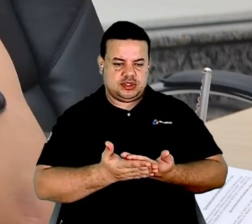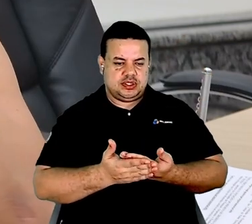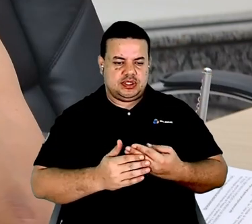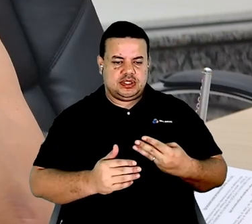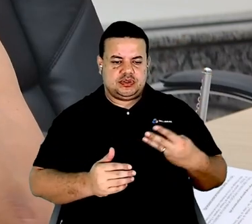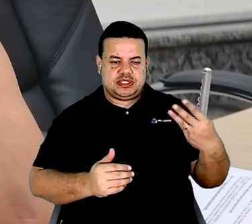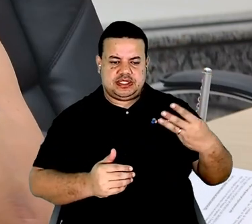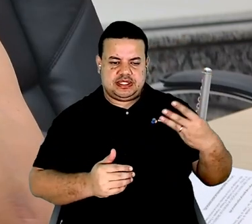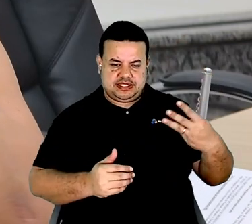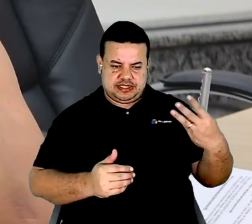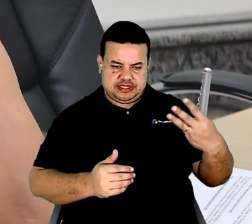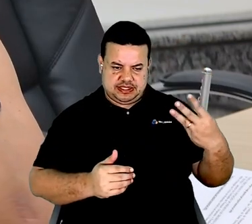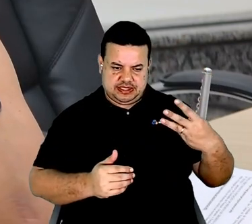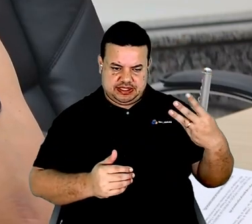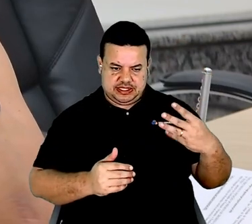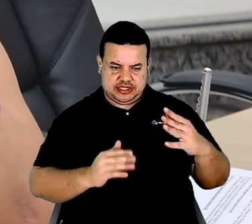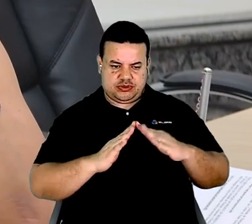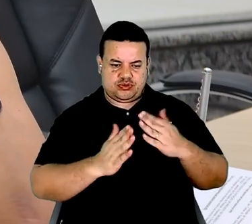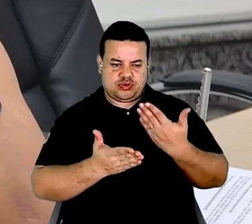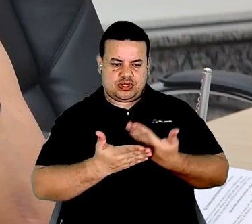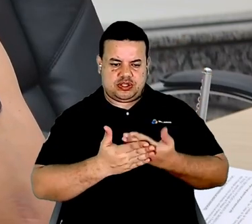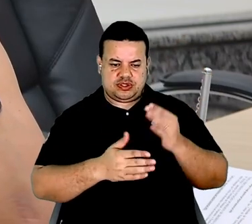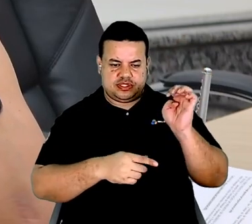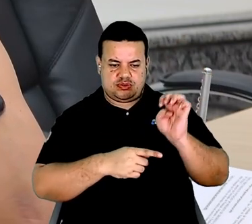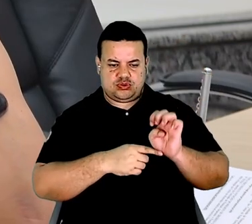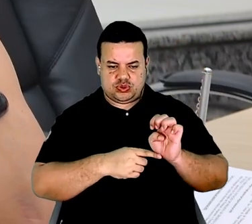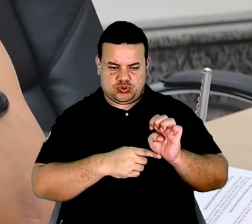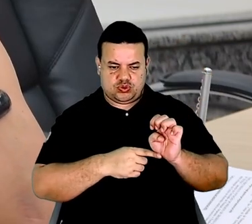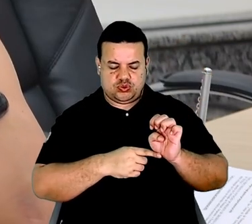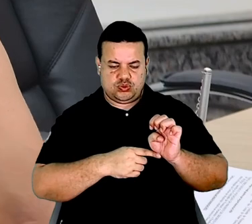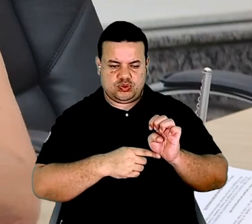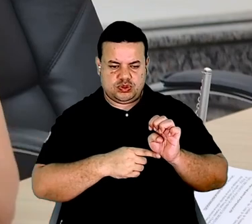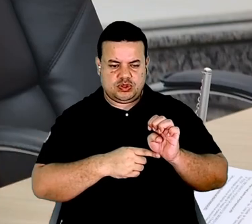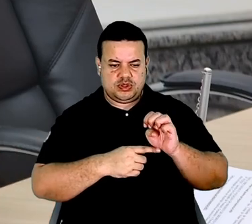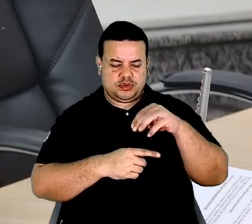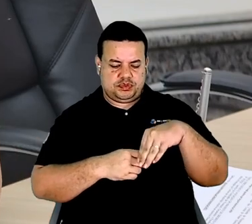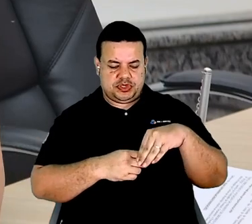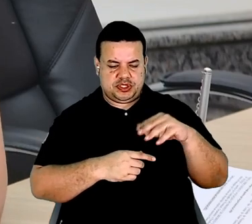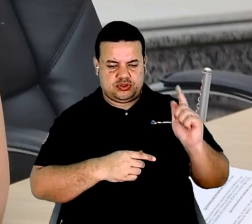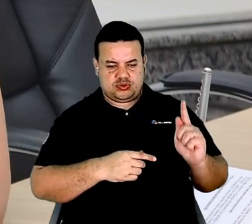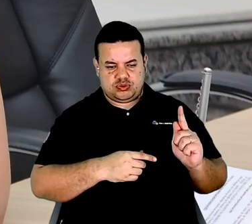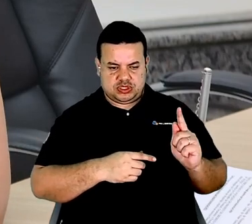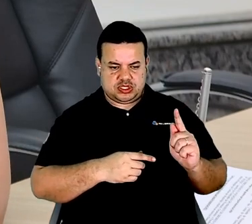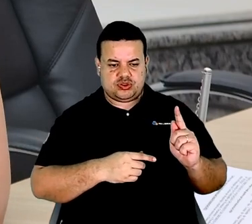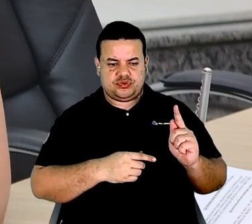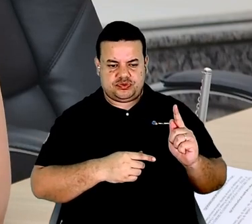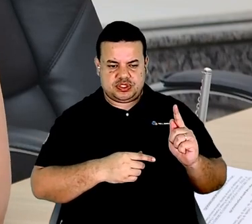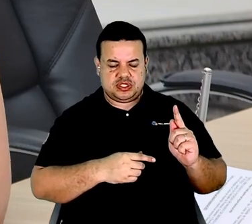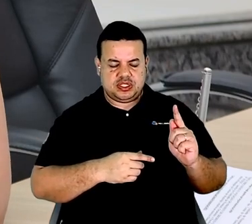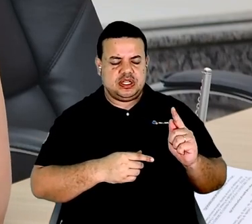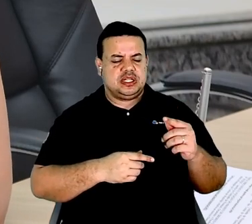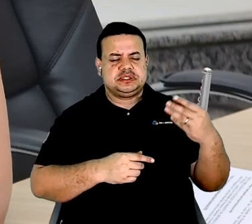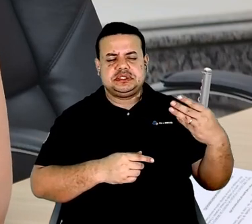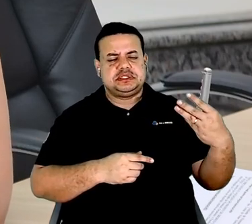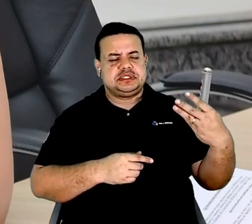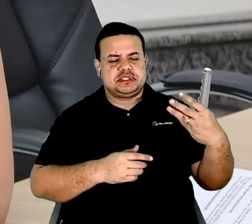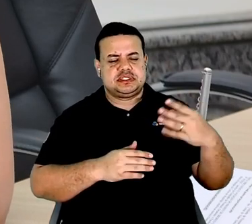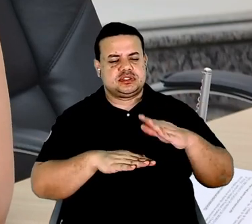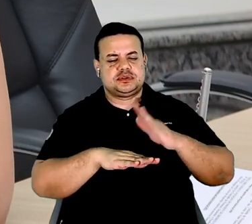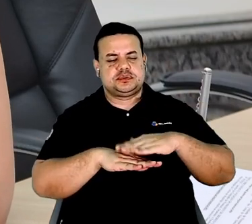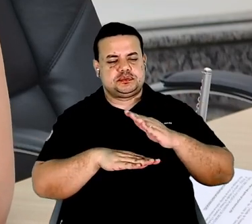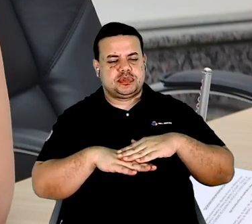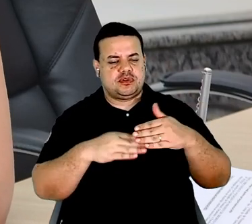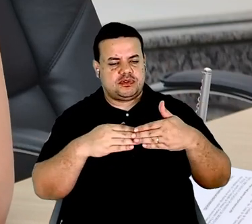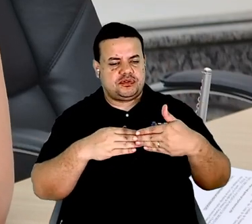terceirização do Colégio Estadual Mendes Gonçalves. Essa terceirização ela acontecerá no